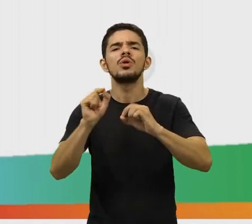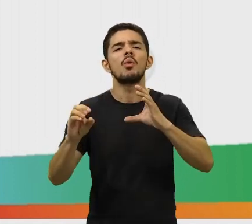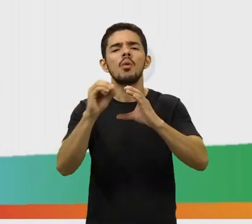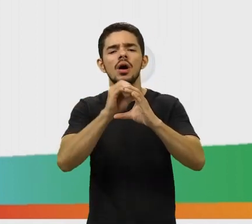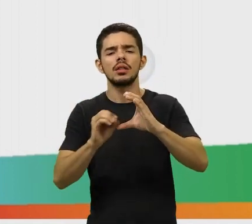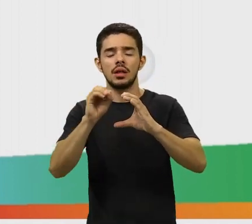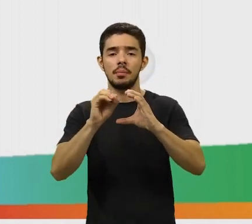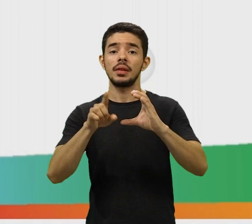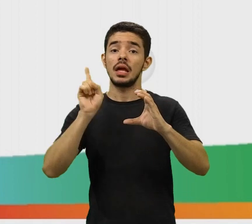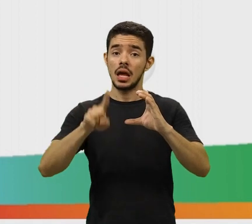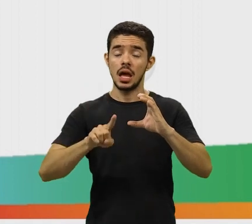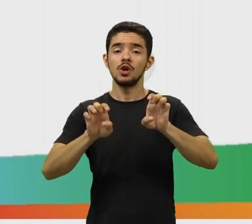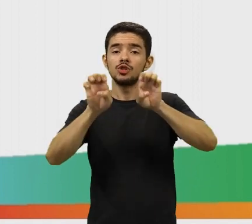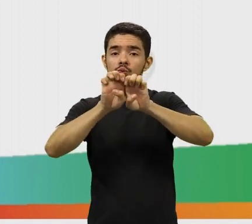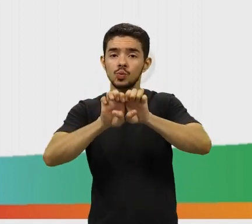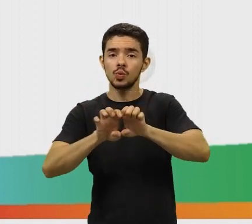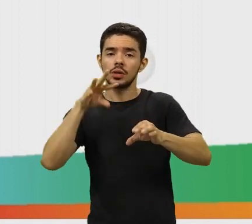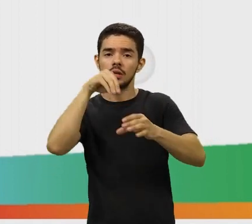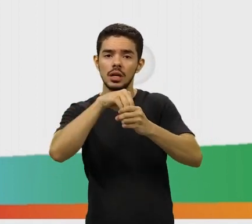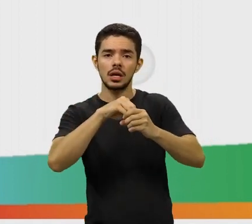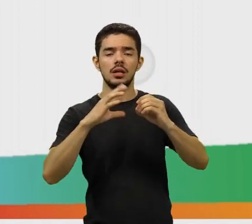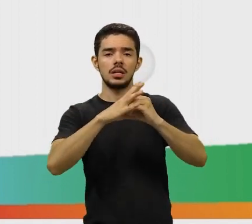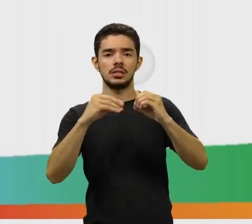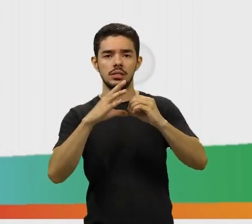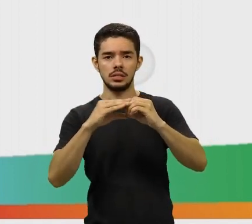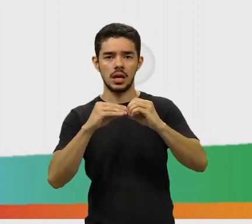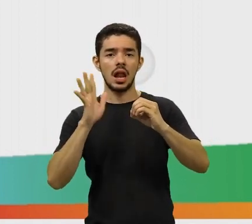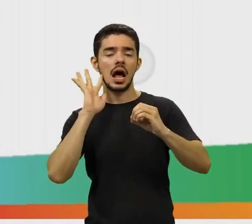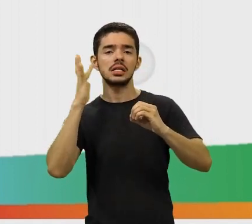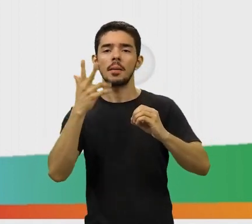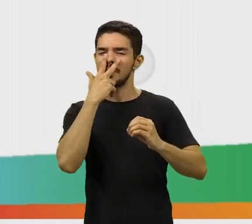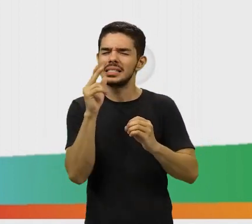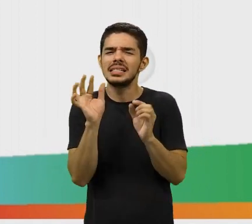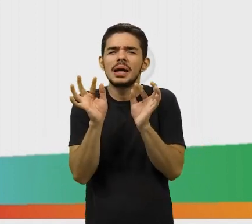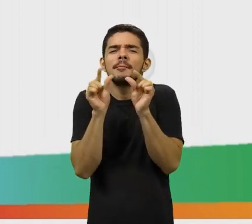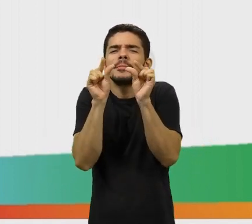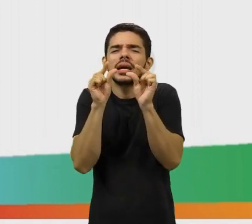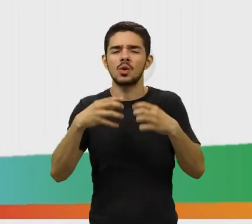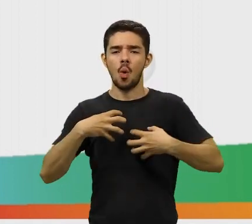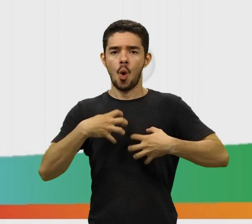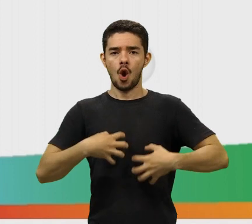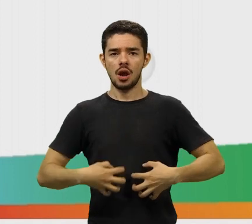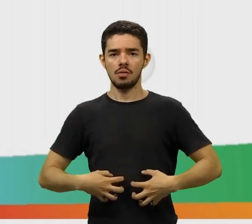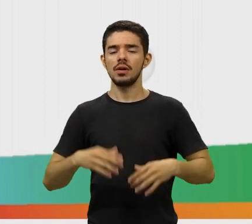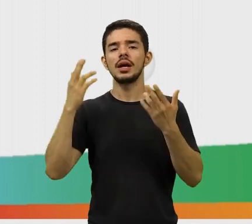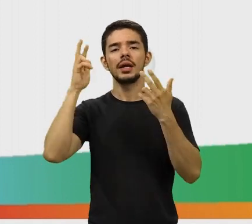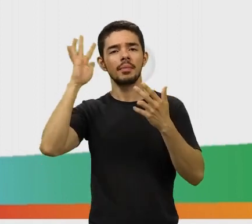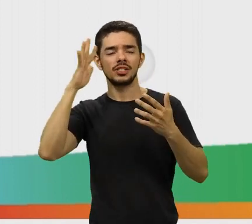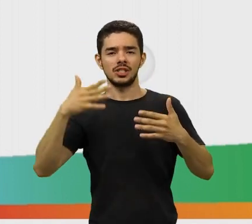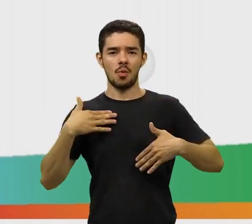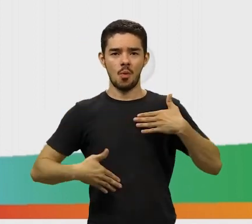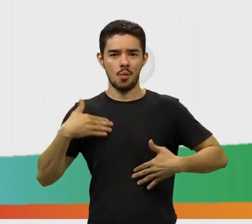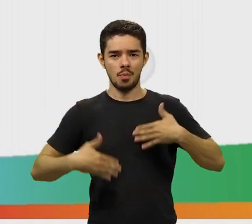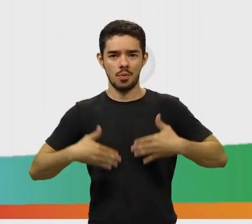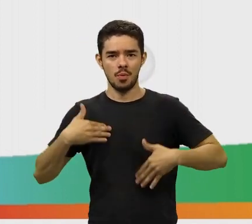organela? Ela é uma estrutura presente nas células que atua como pequenos órgãos. Então imagine o nosso corpo. O nosso